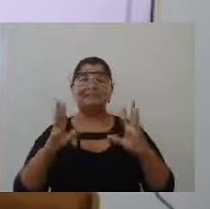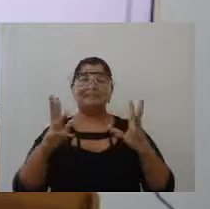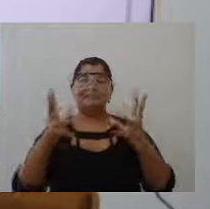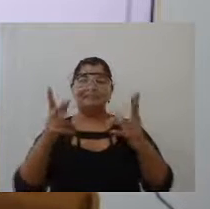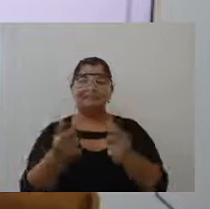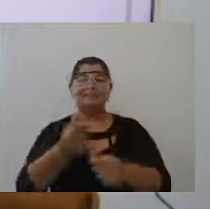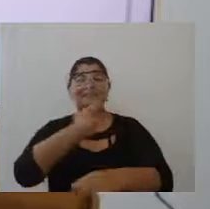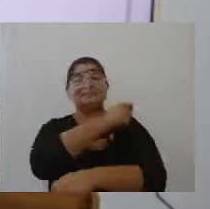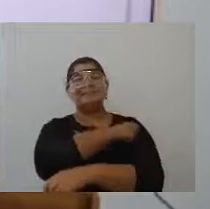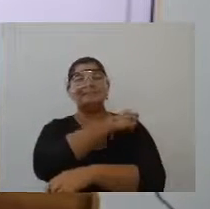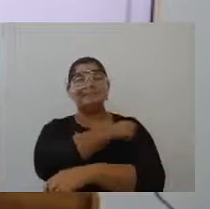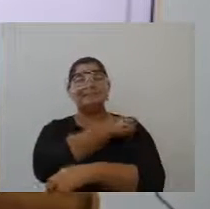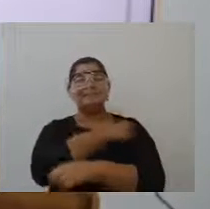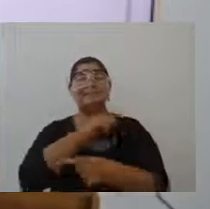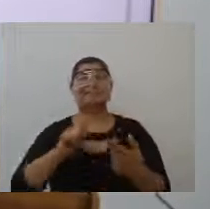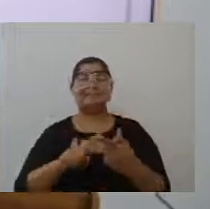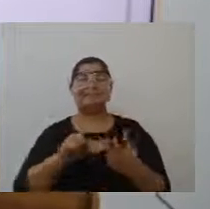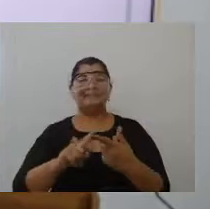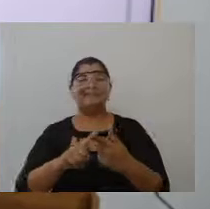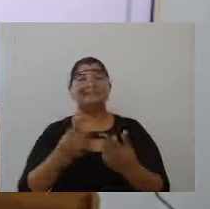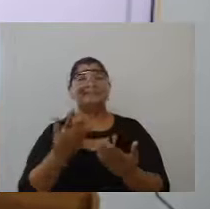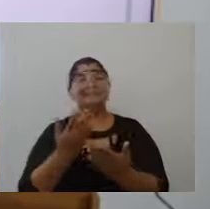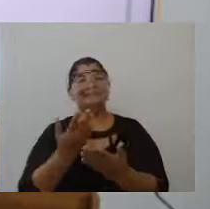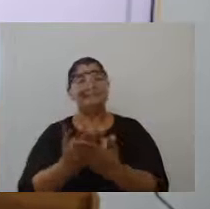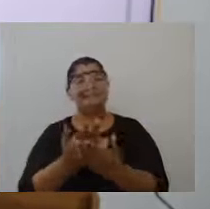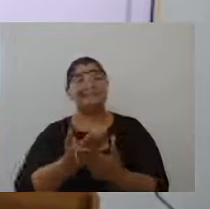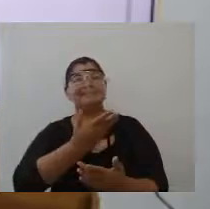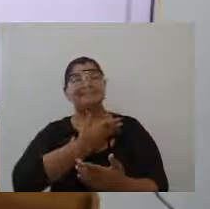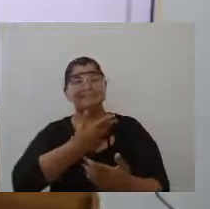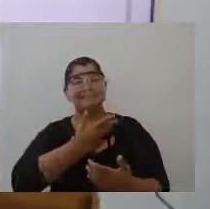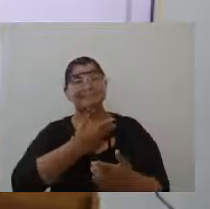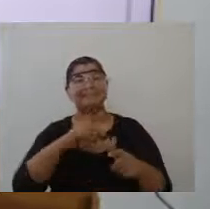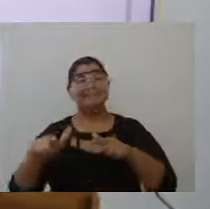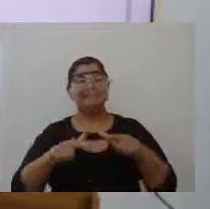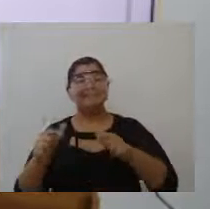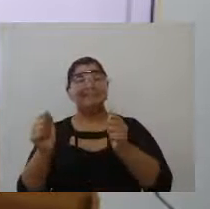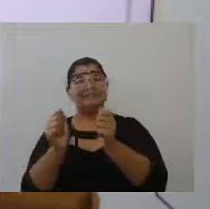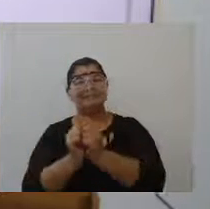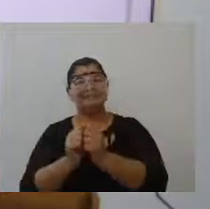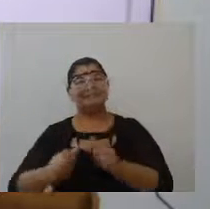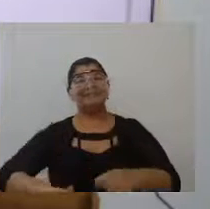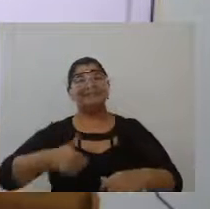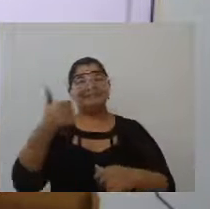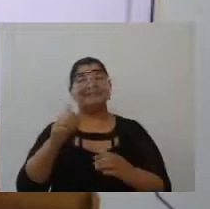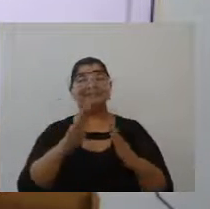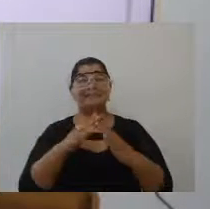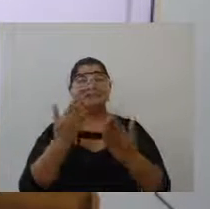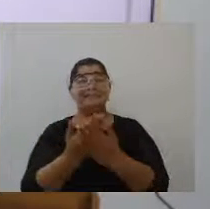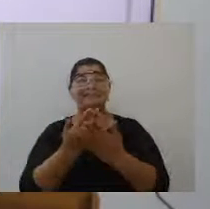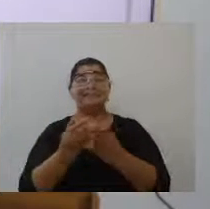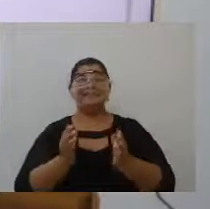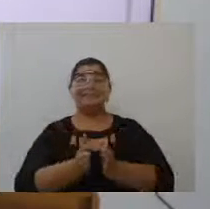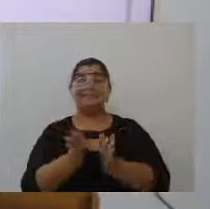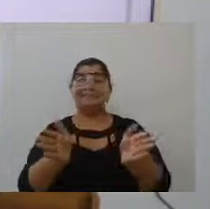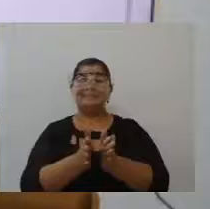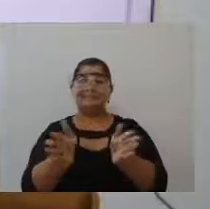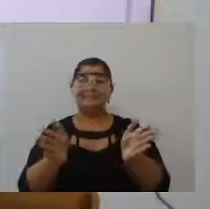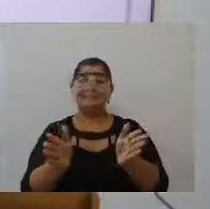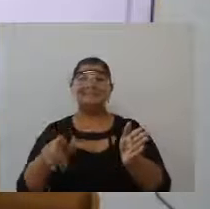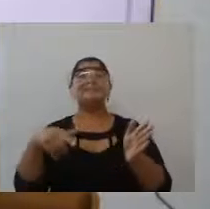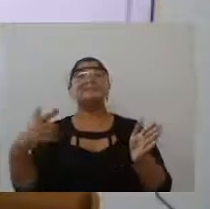todos os alunos e também os colegas que trabalham comigo na melhor escola de Camaragibe. Sabe